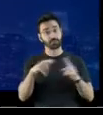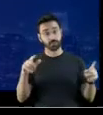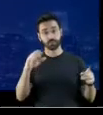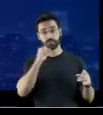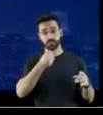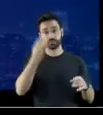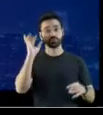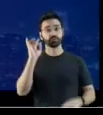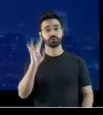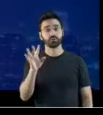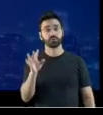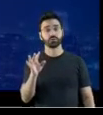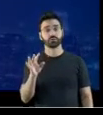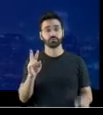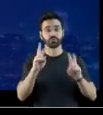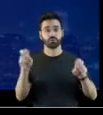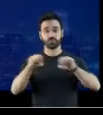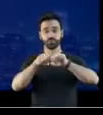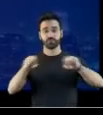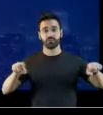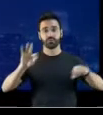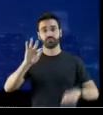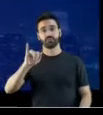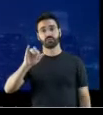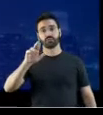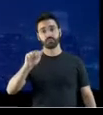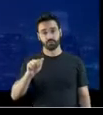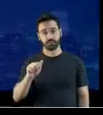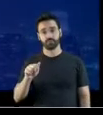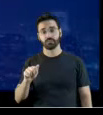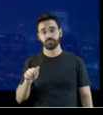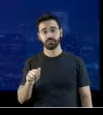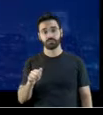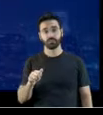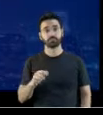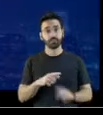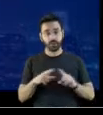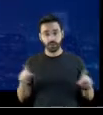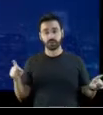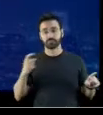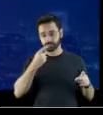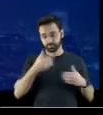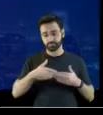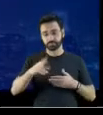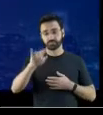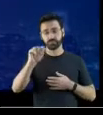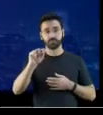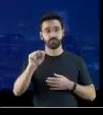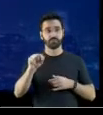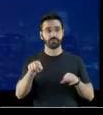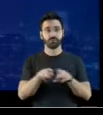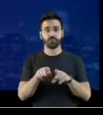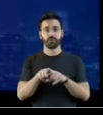em relação à fibra ótica e, em breve, velocidades